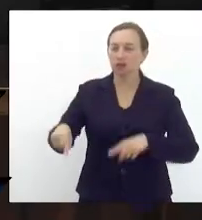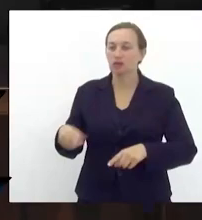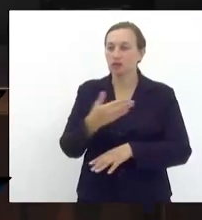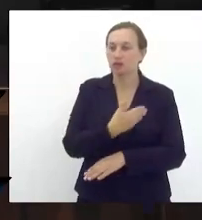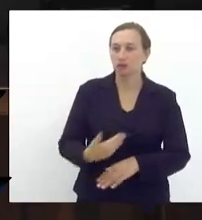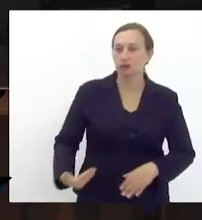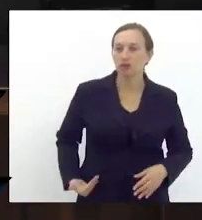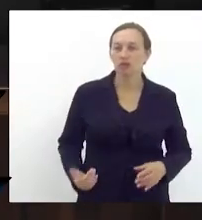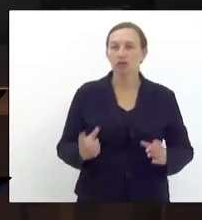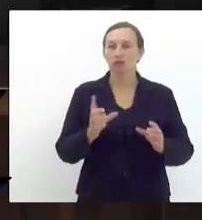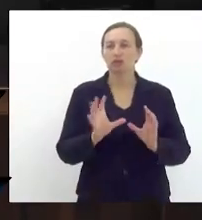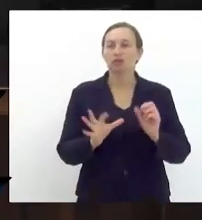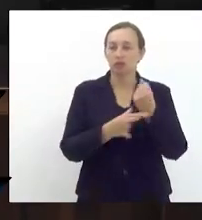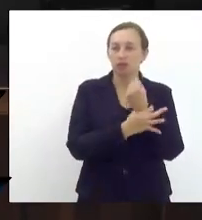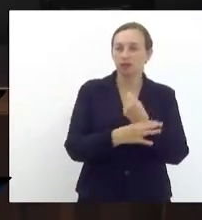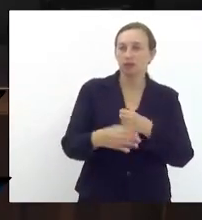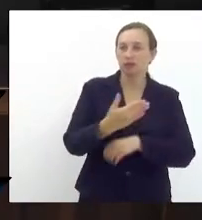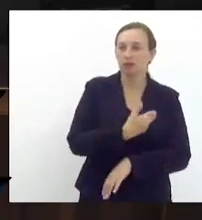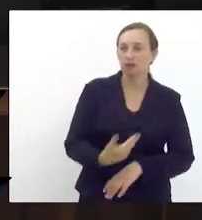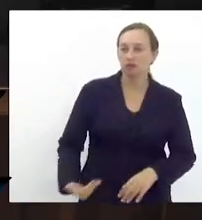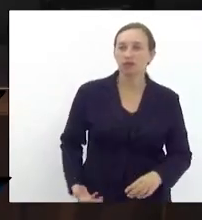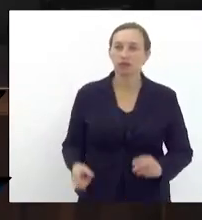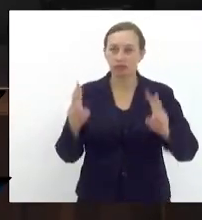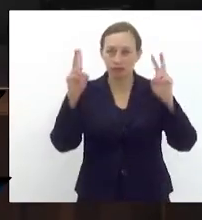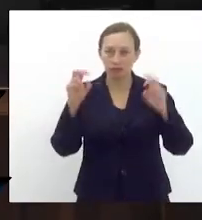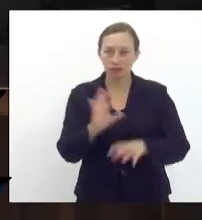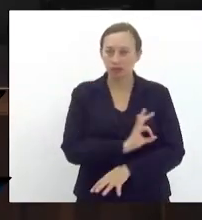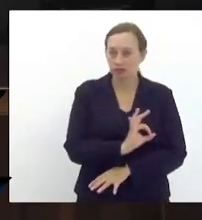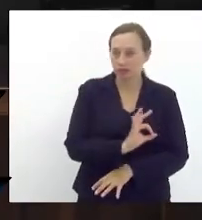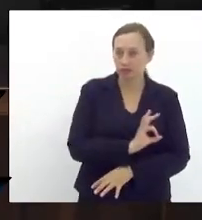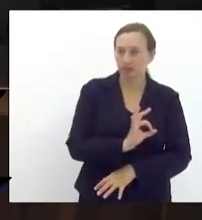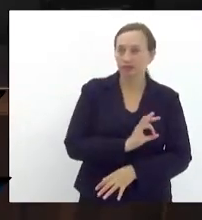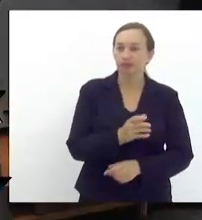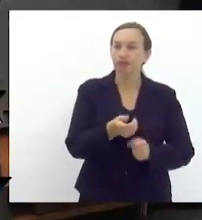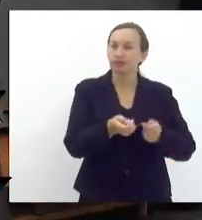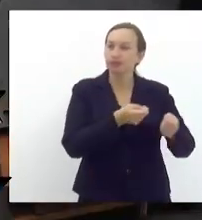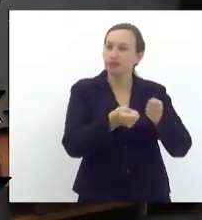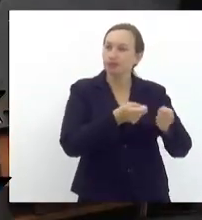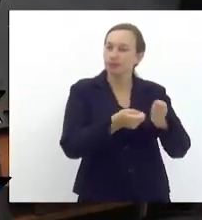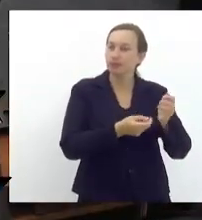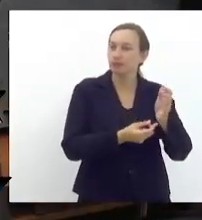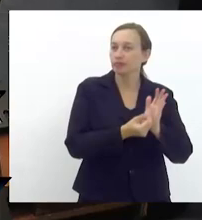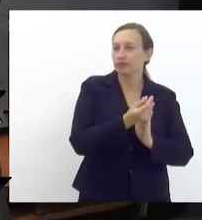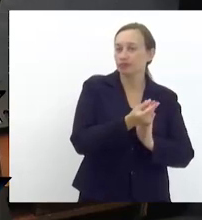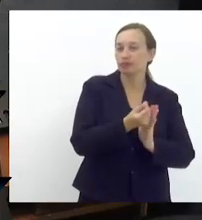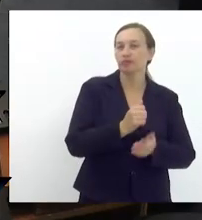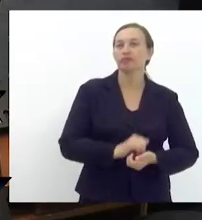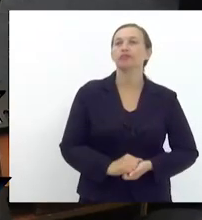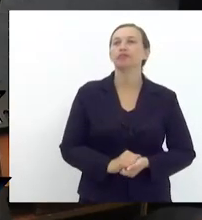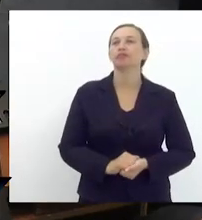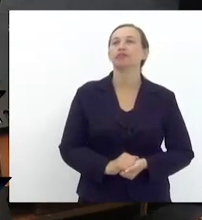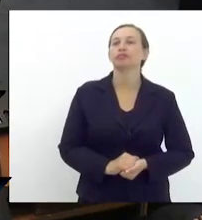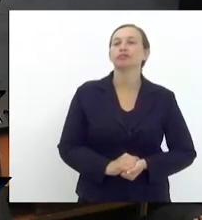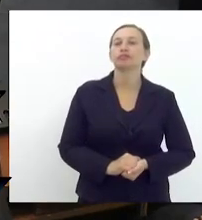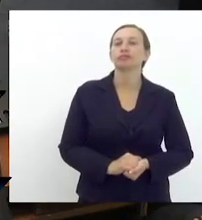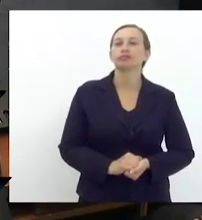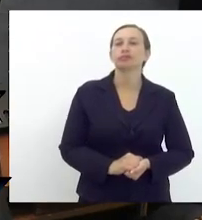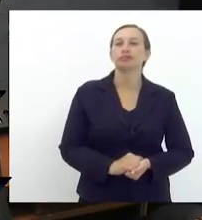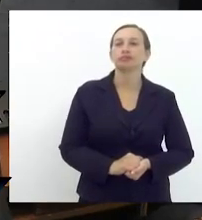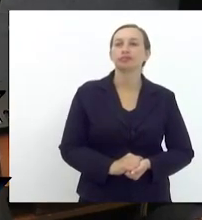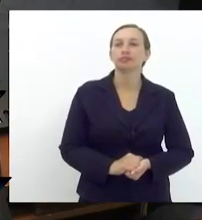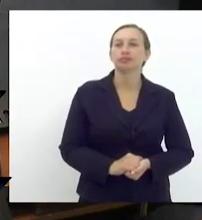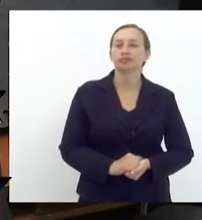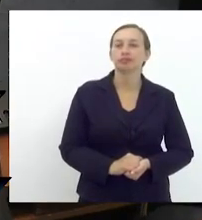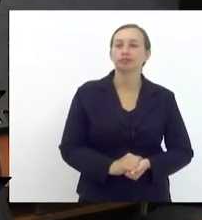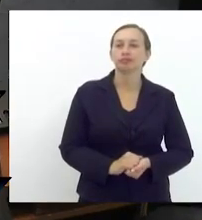de segurança pública e assuntos de polícia de orçamento Finanças fiscalização financeira e controle para emitir parecer